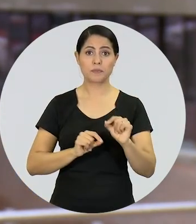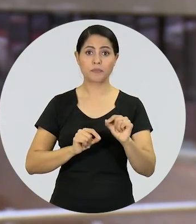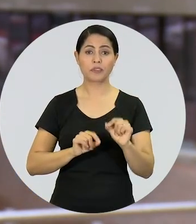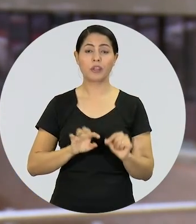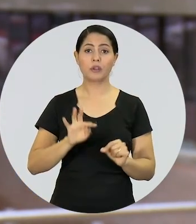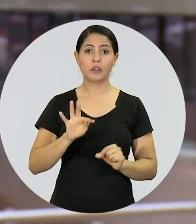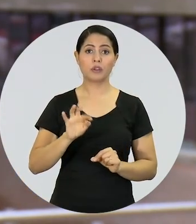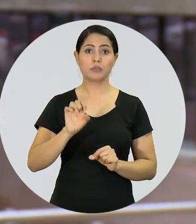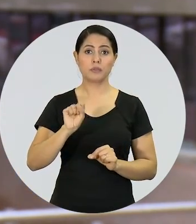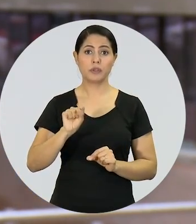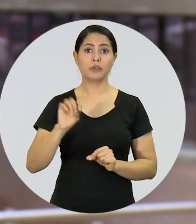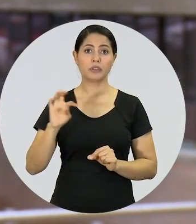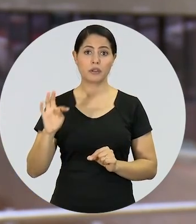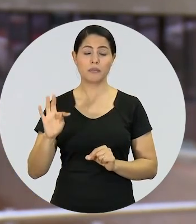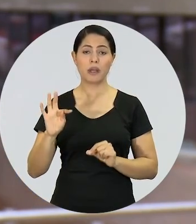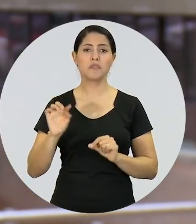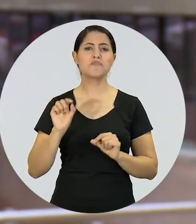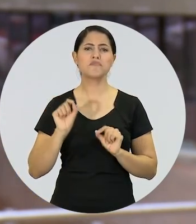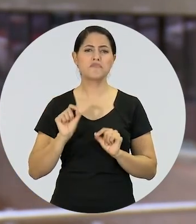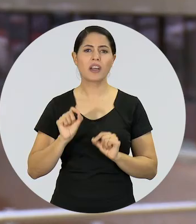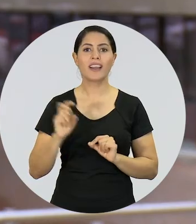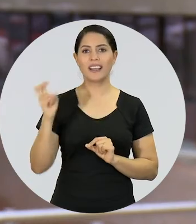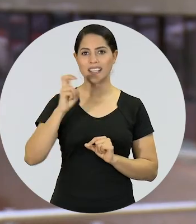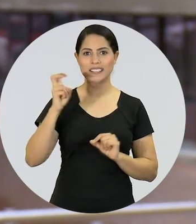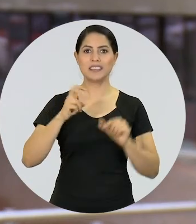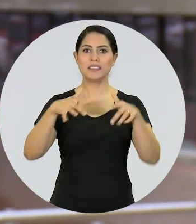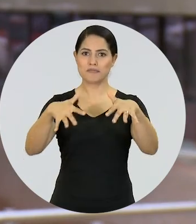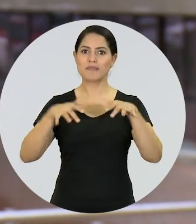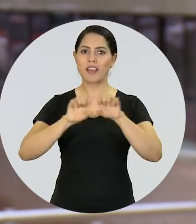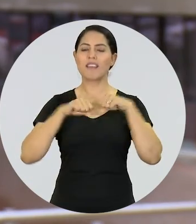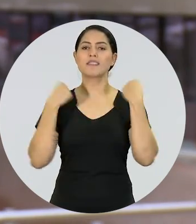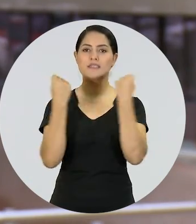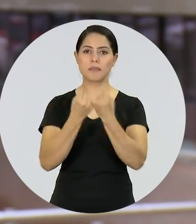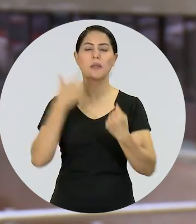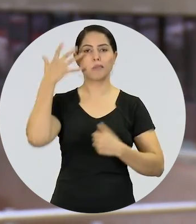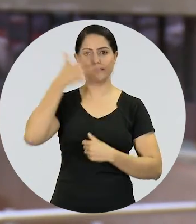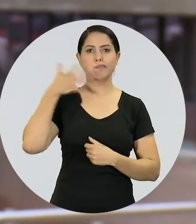Superior do Trabalho, foi realizado o 5º Seminário